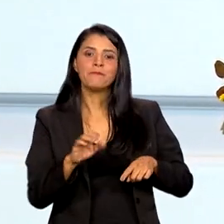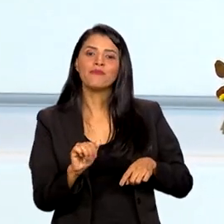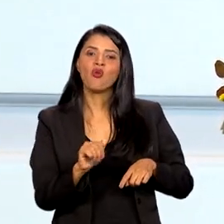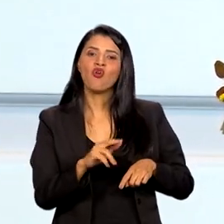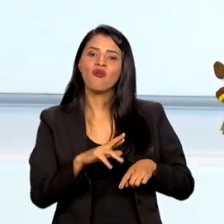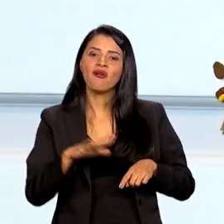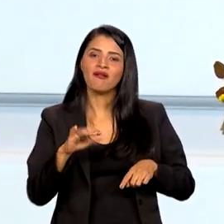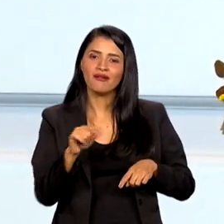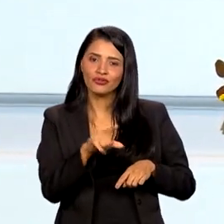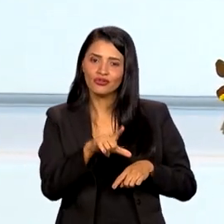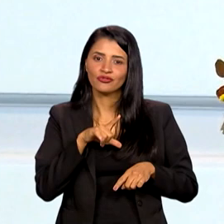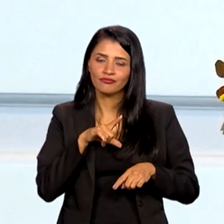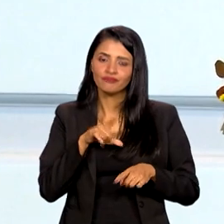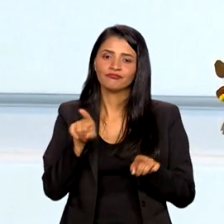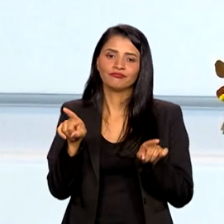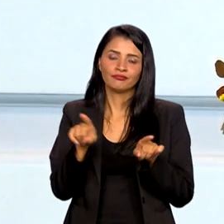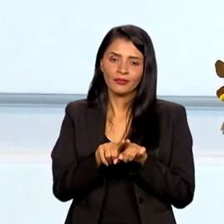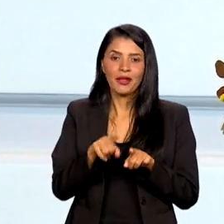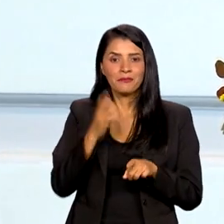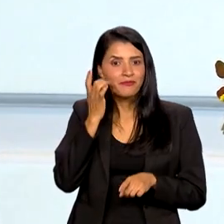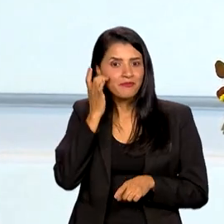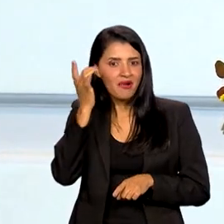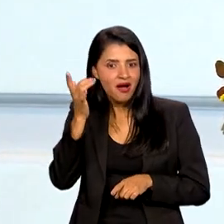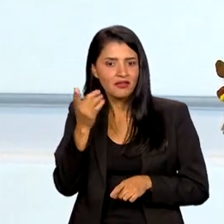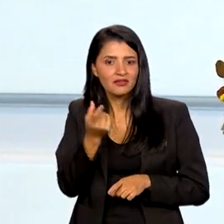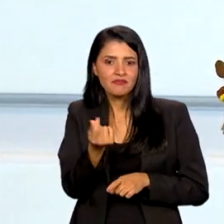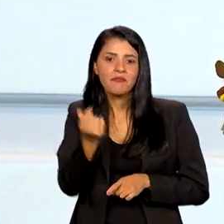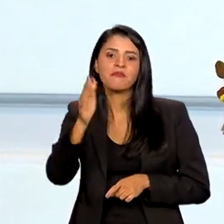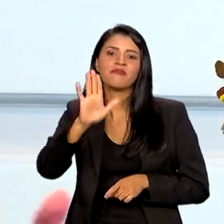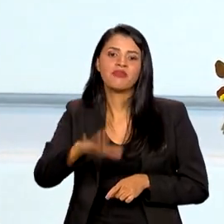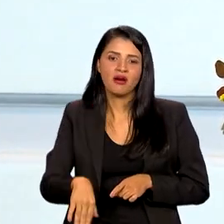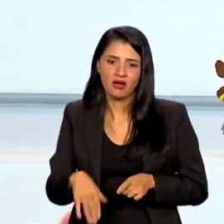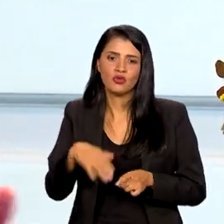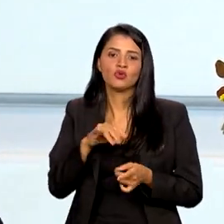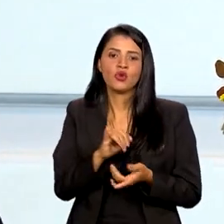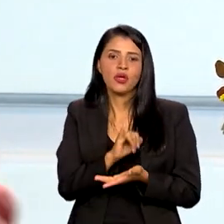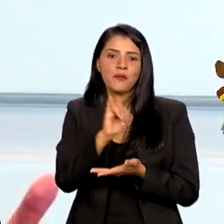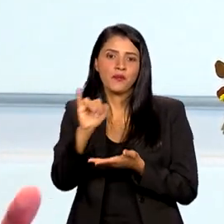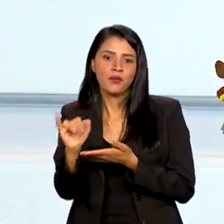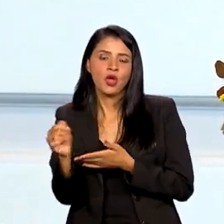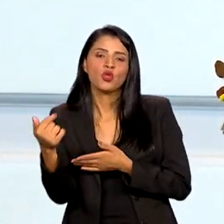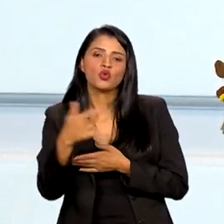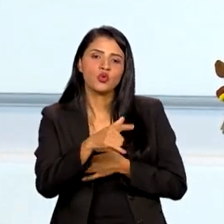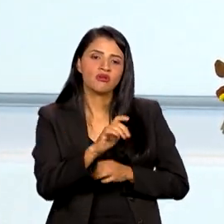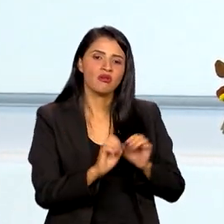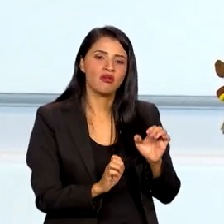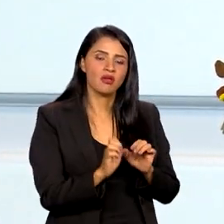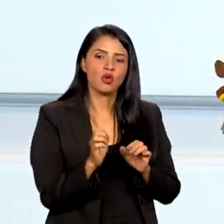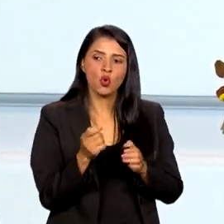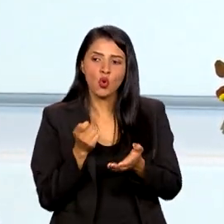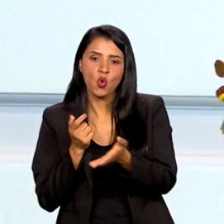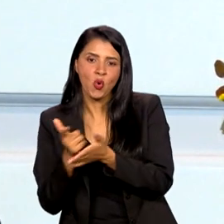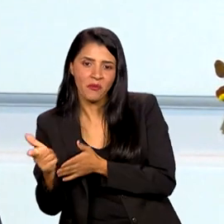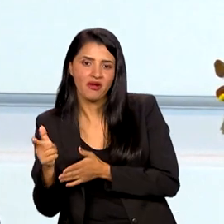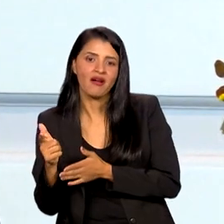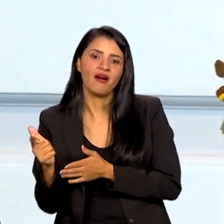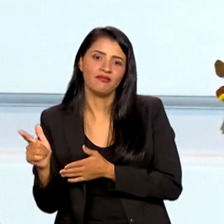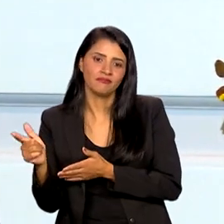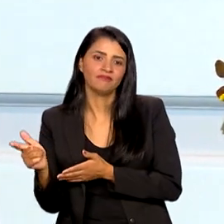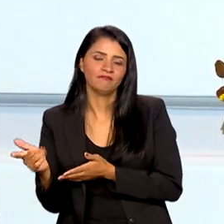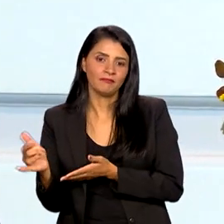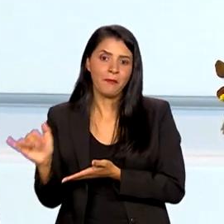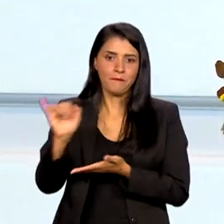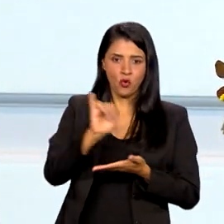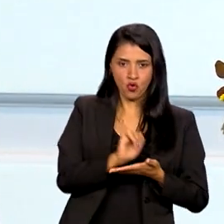ficava mais barato importar do que fabricar no Brasil. Isso destruiu a indústria de pneumáticos.